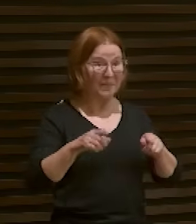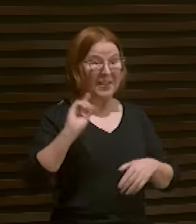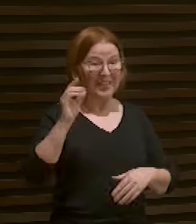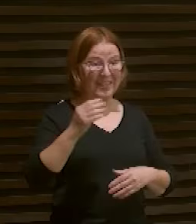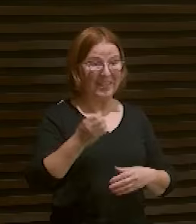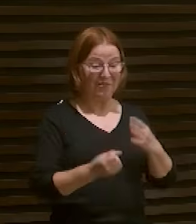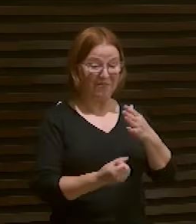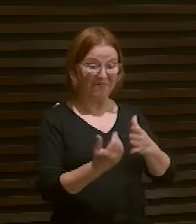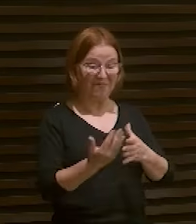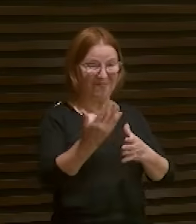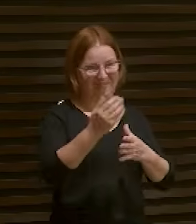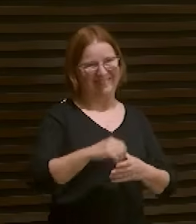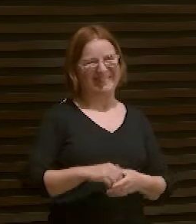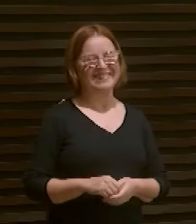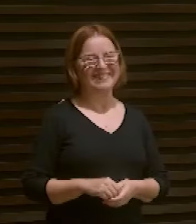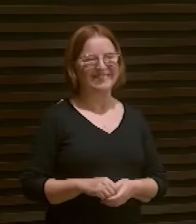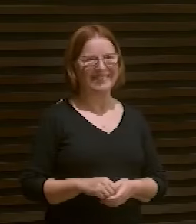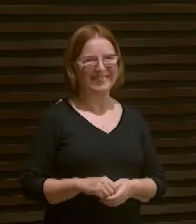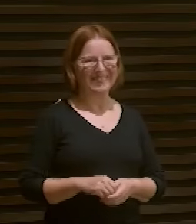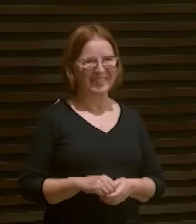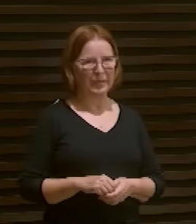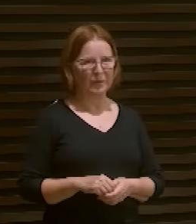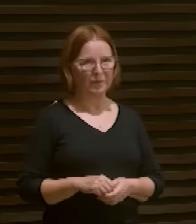algum, nem...